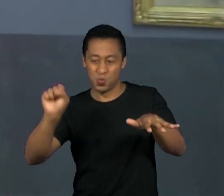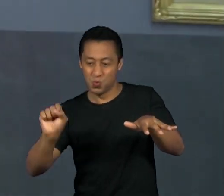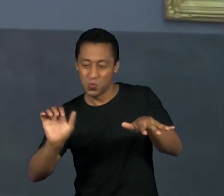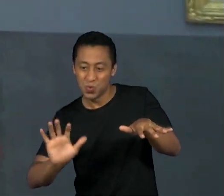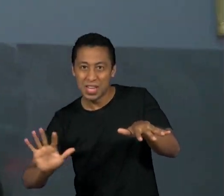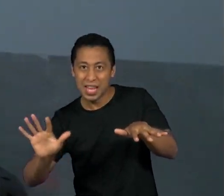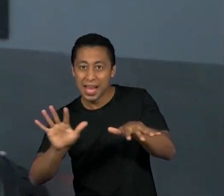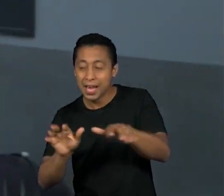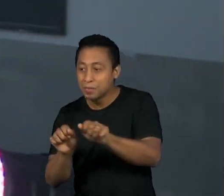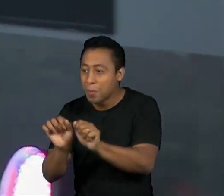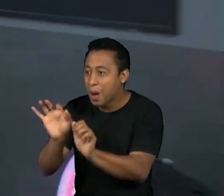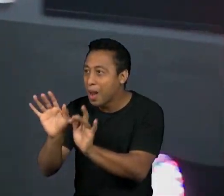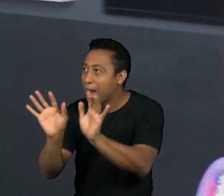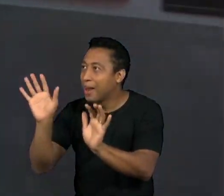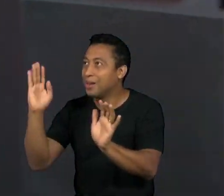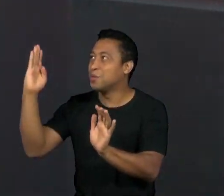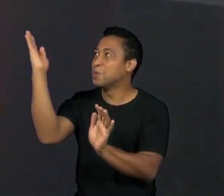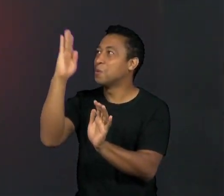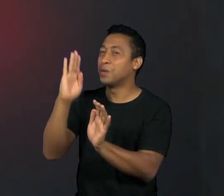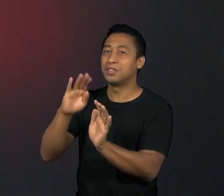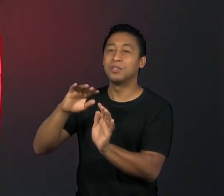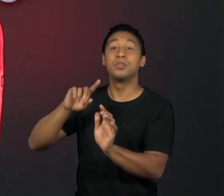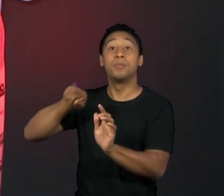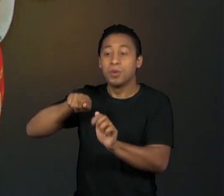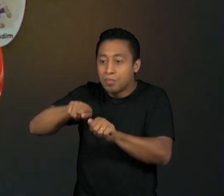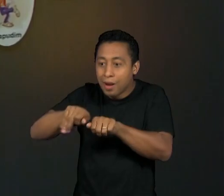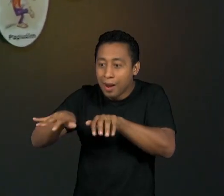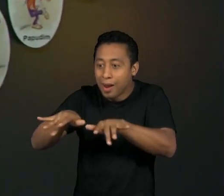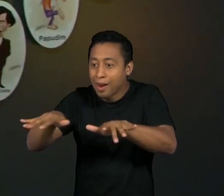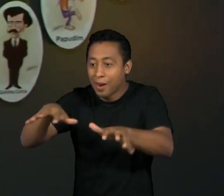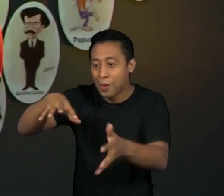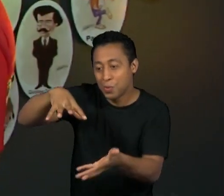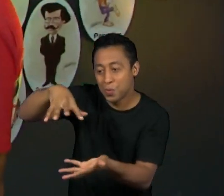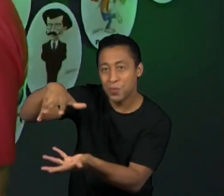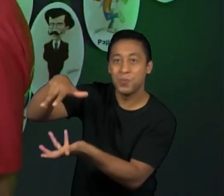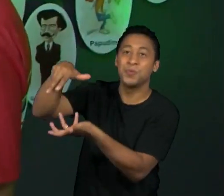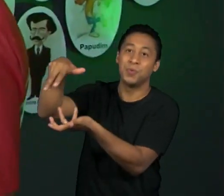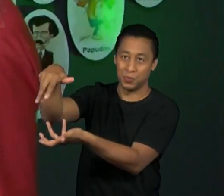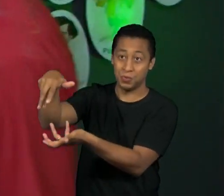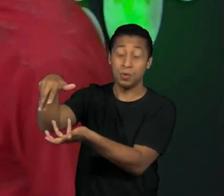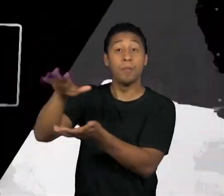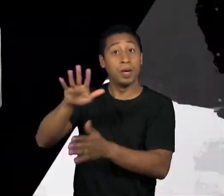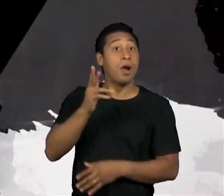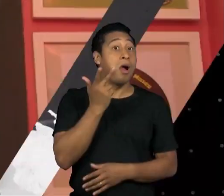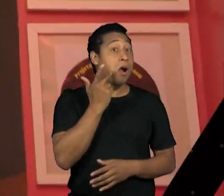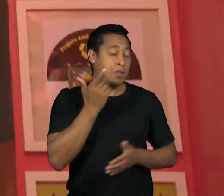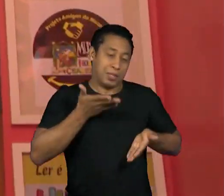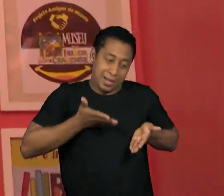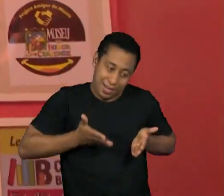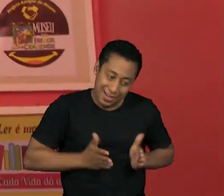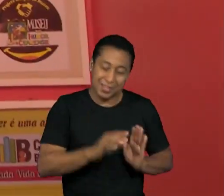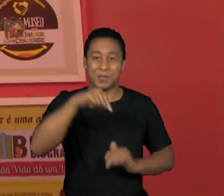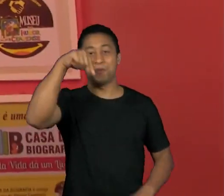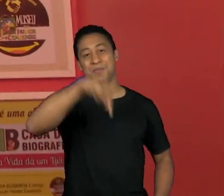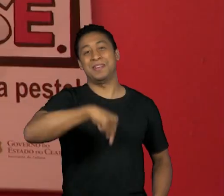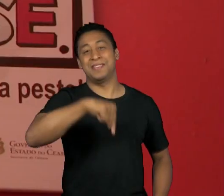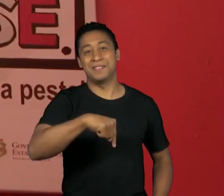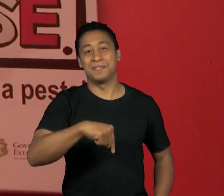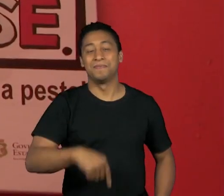disseminando, por todo o Brasil, por todo o mundo, e tendo o Ceará como berço do humor.